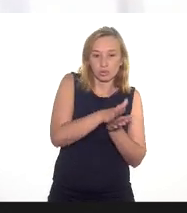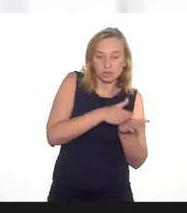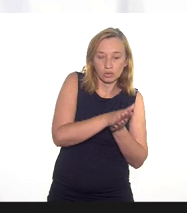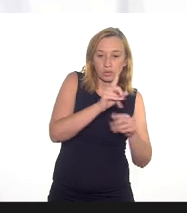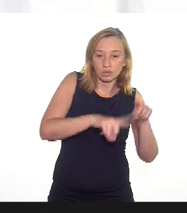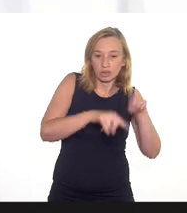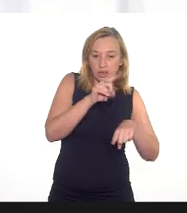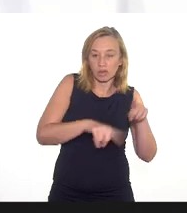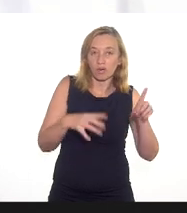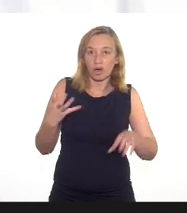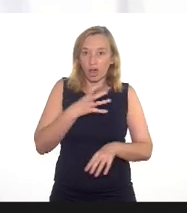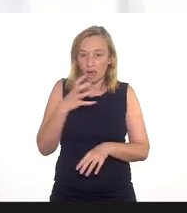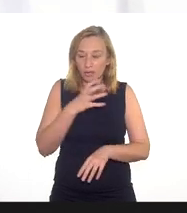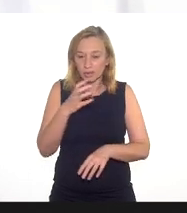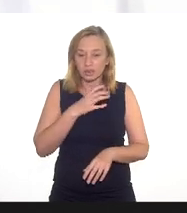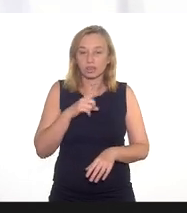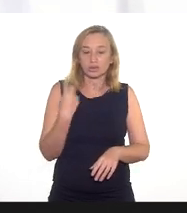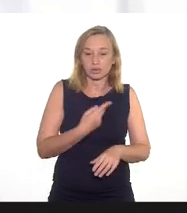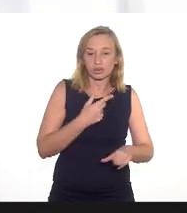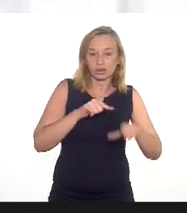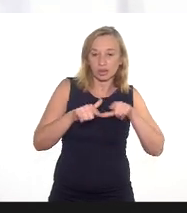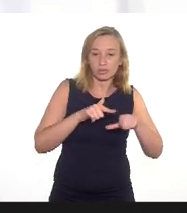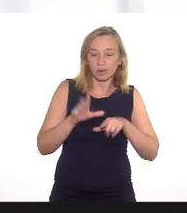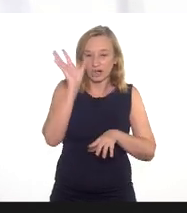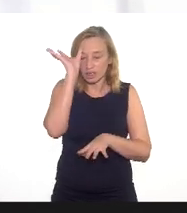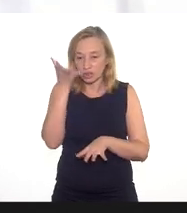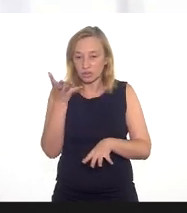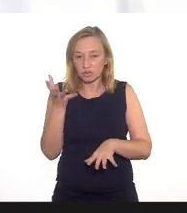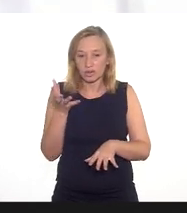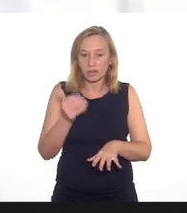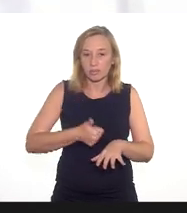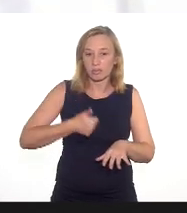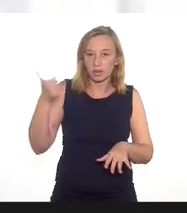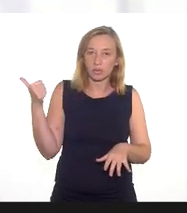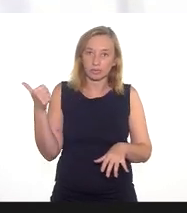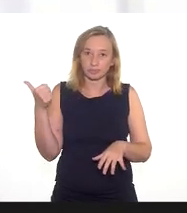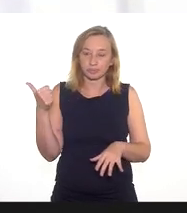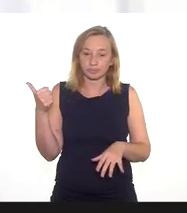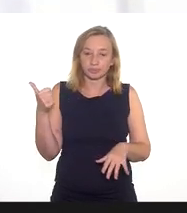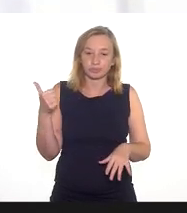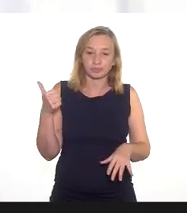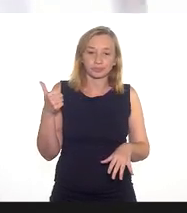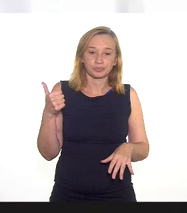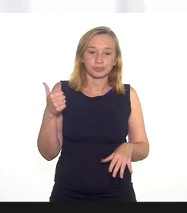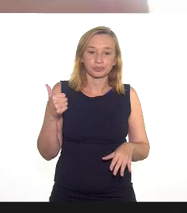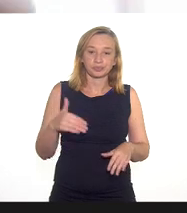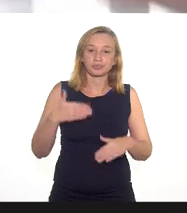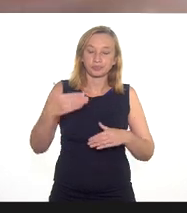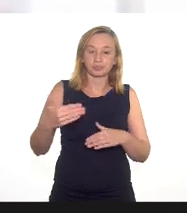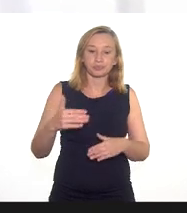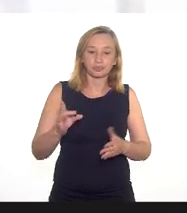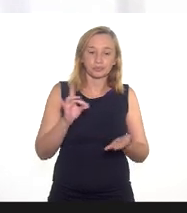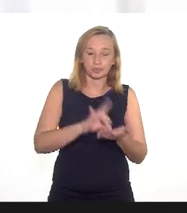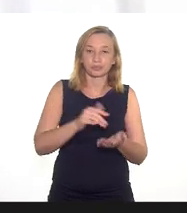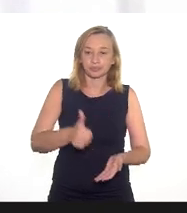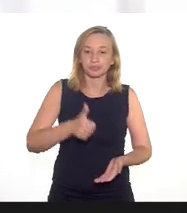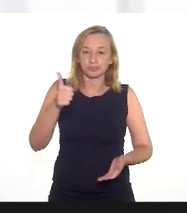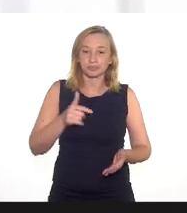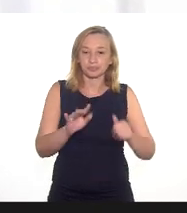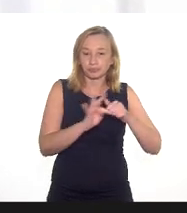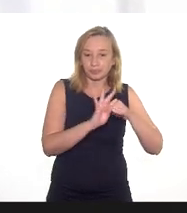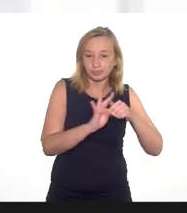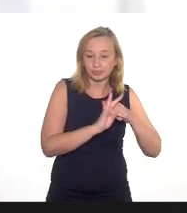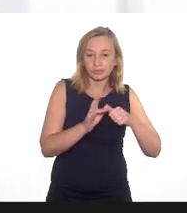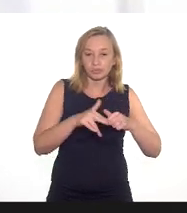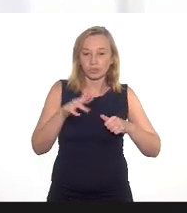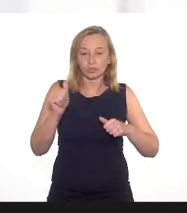rápida. E a gente está trabalhando para encontrar uma solução que seja daqui para frente uma realidade. A FITEC ela nunca mais vai